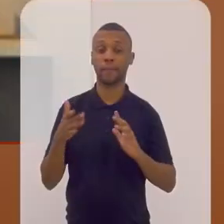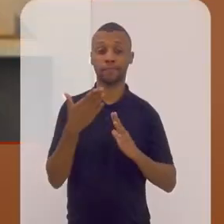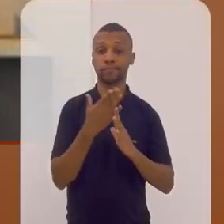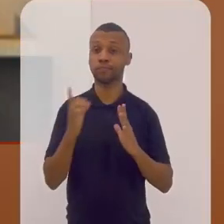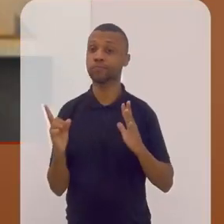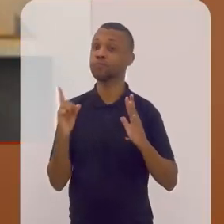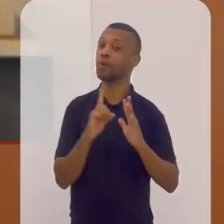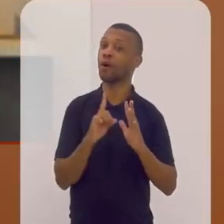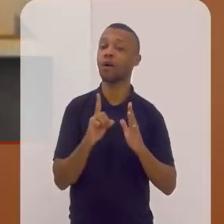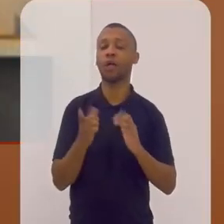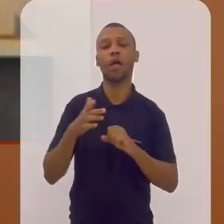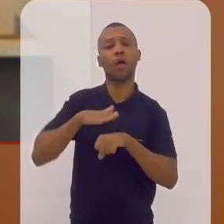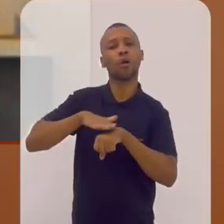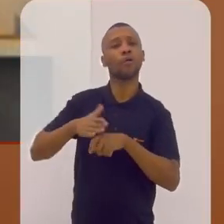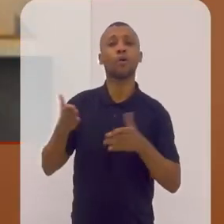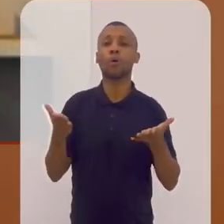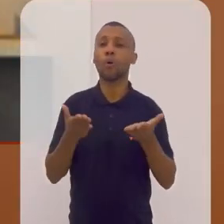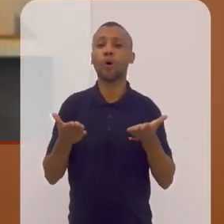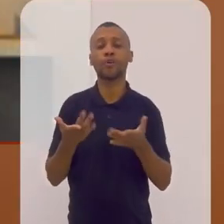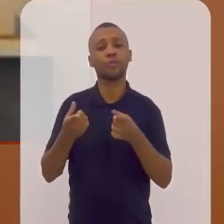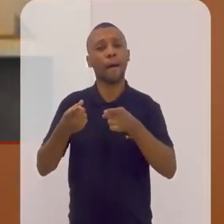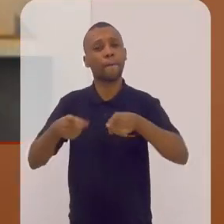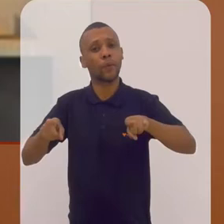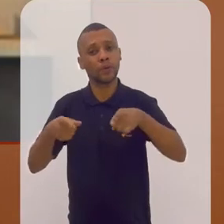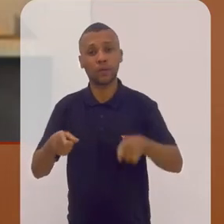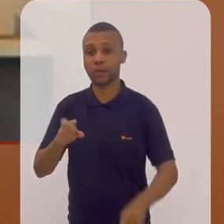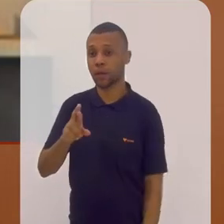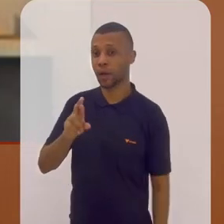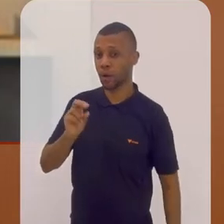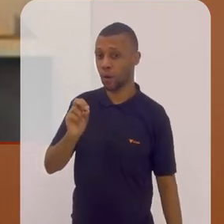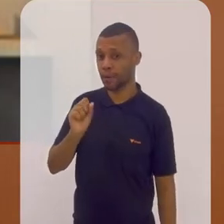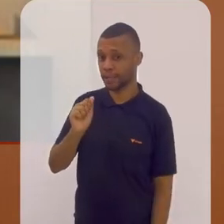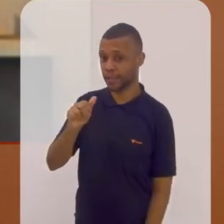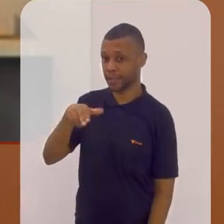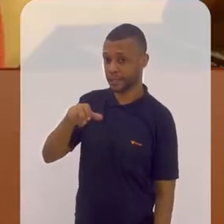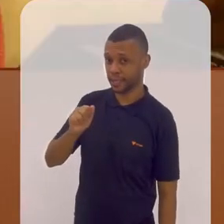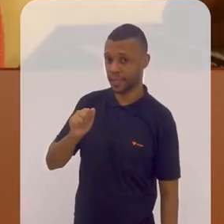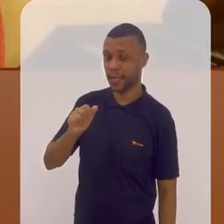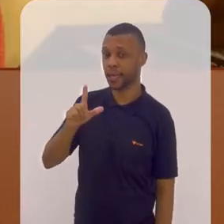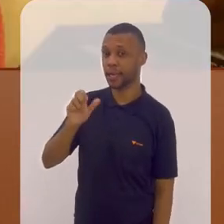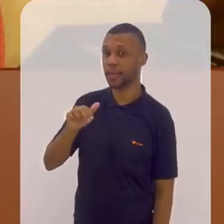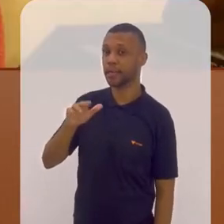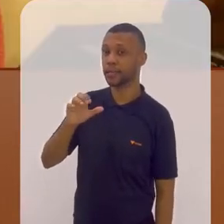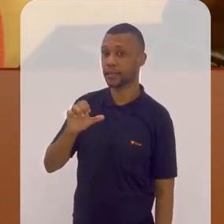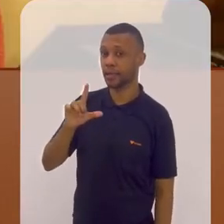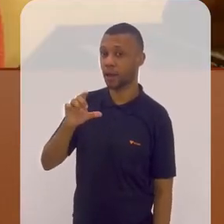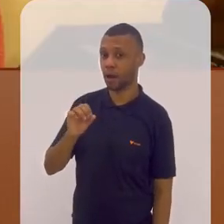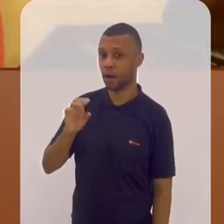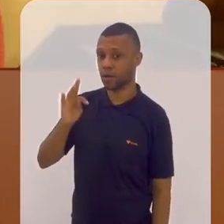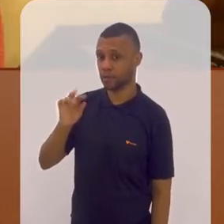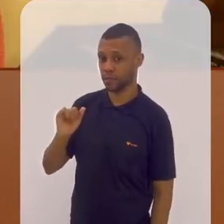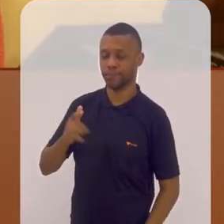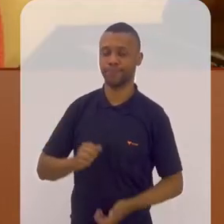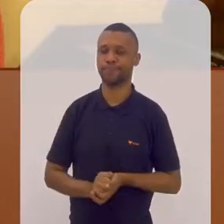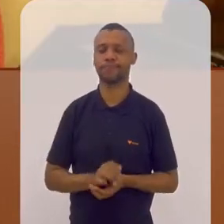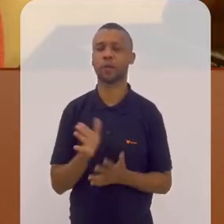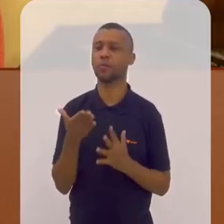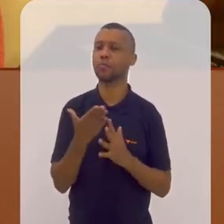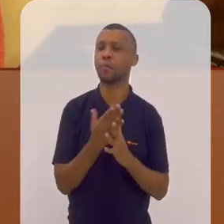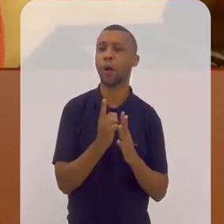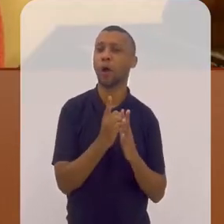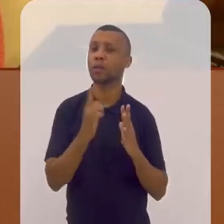O Perfil está de volta conversando hoje com a musicista Rosana Lancelotti. Rosana, no bloco anterior a gente